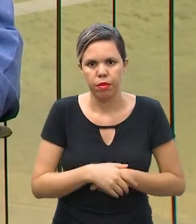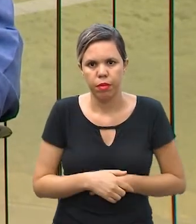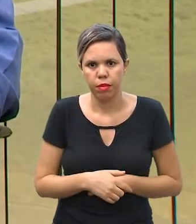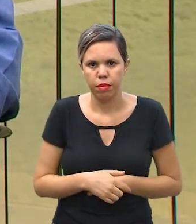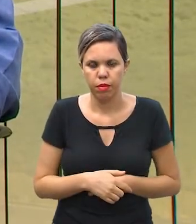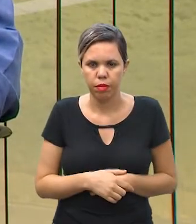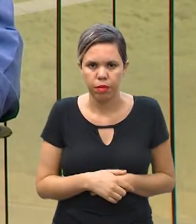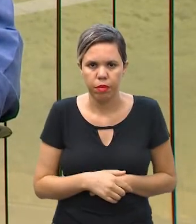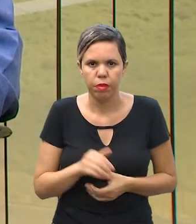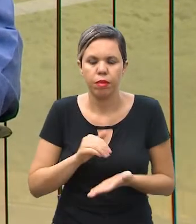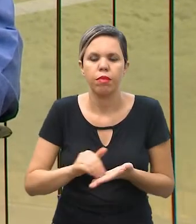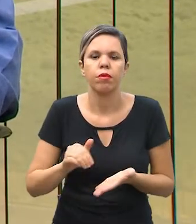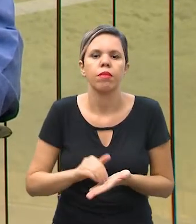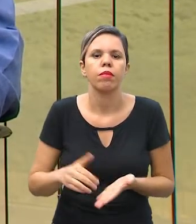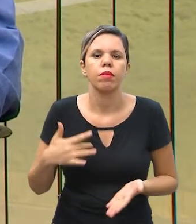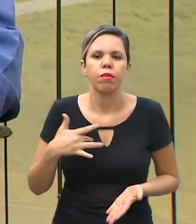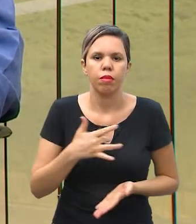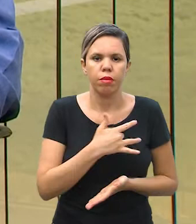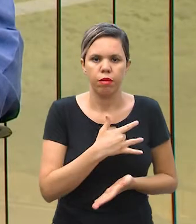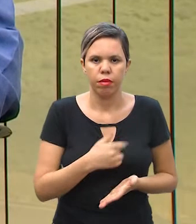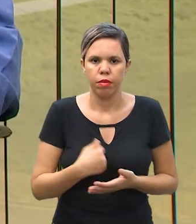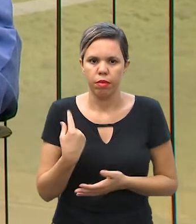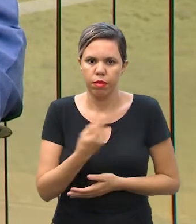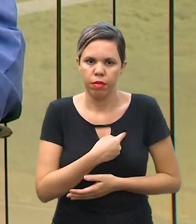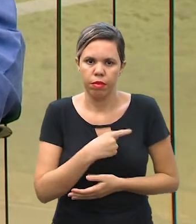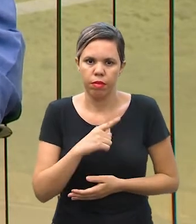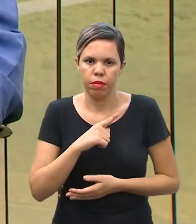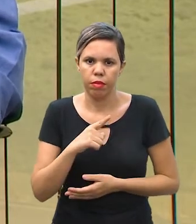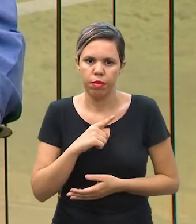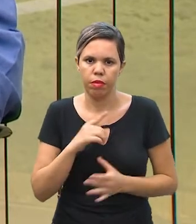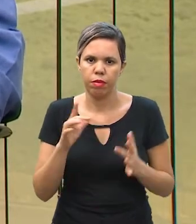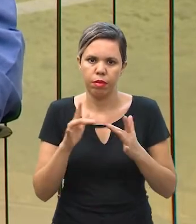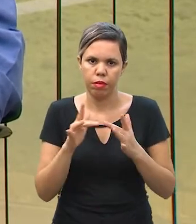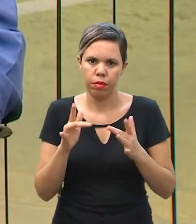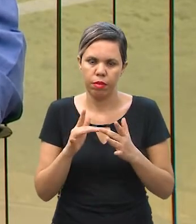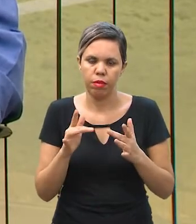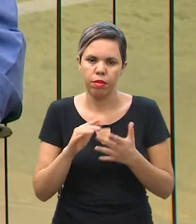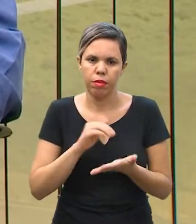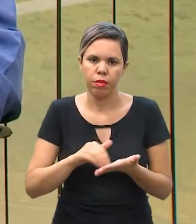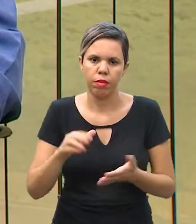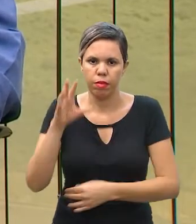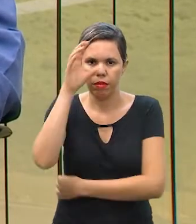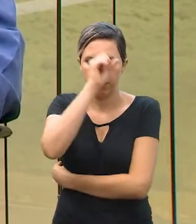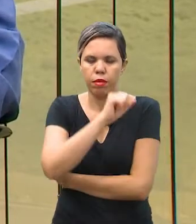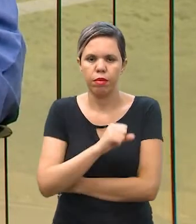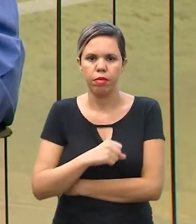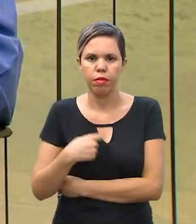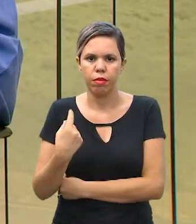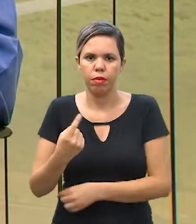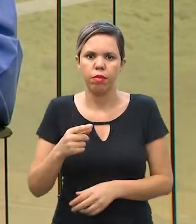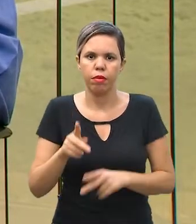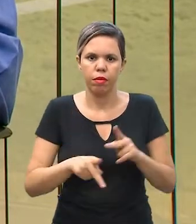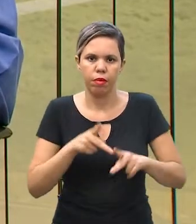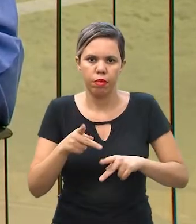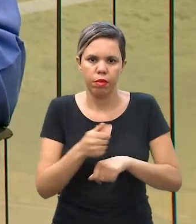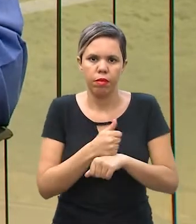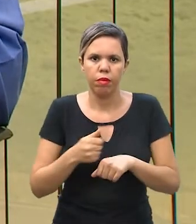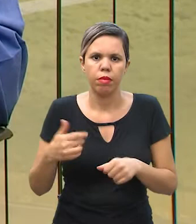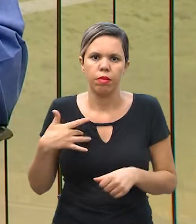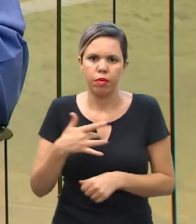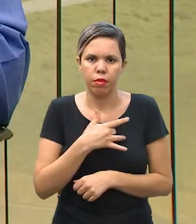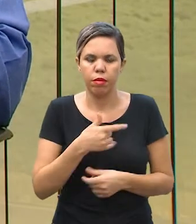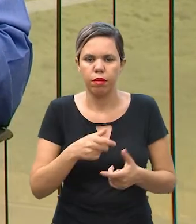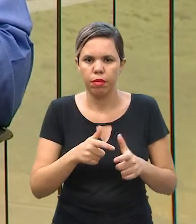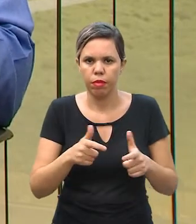mandato, e a Secretaria de Saúde, com quem a gente tinha uma interface muito grande. É um aprendizado muito grande, porque a rede de saúde ela tem